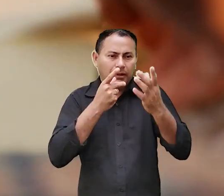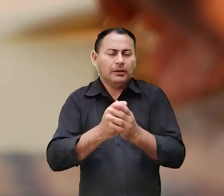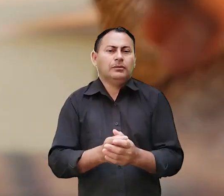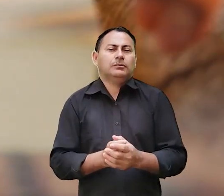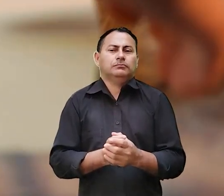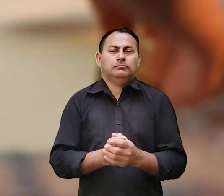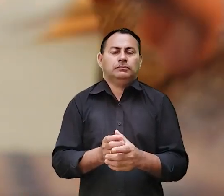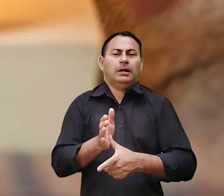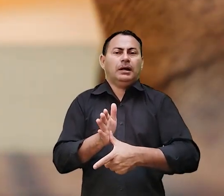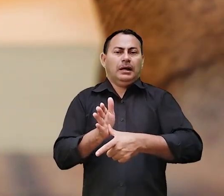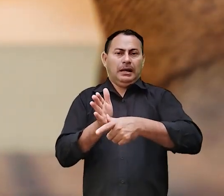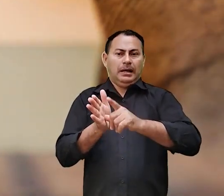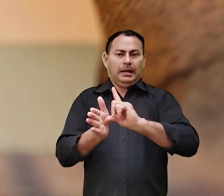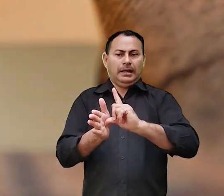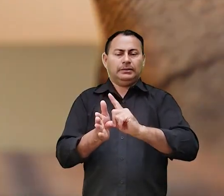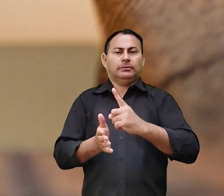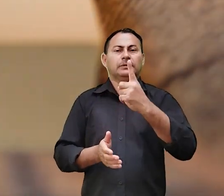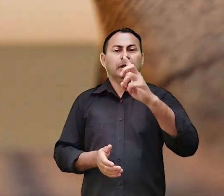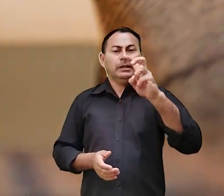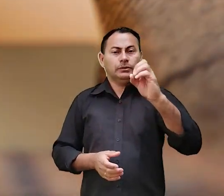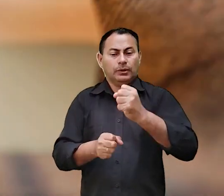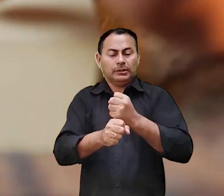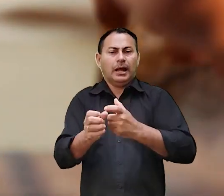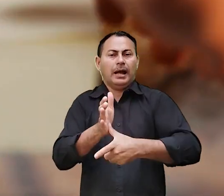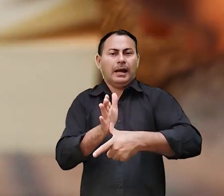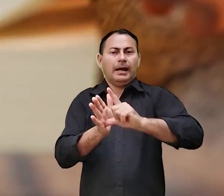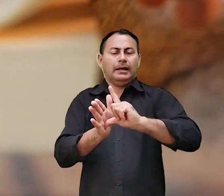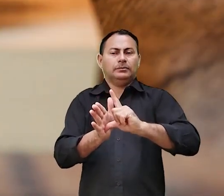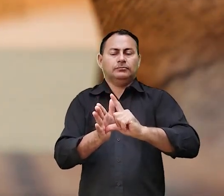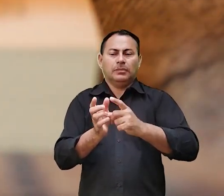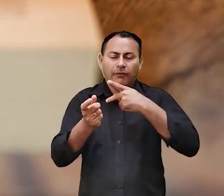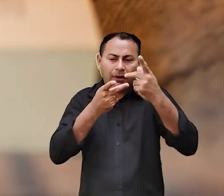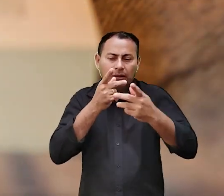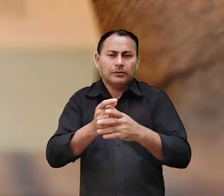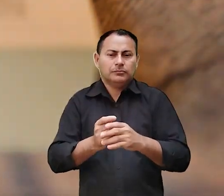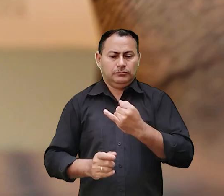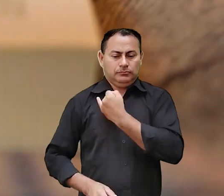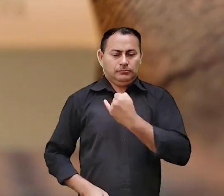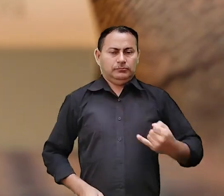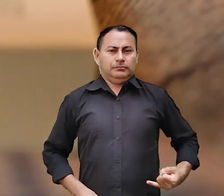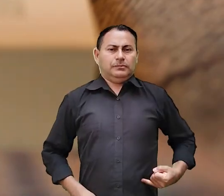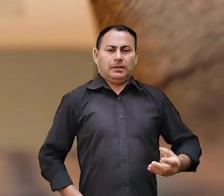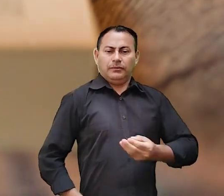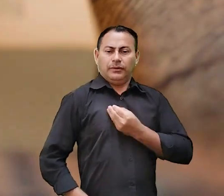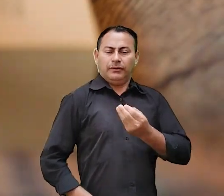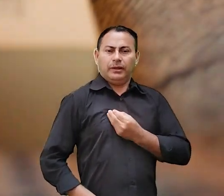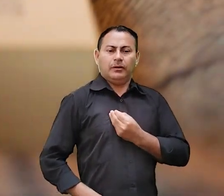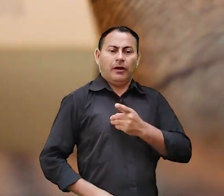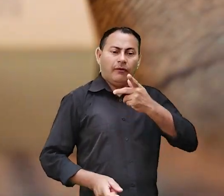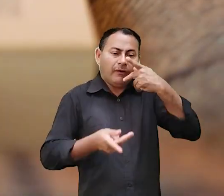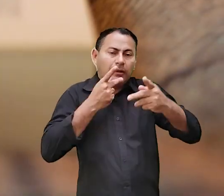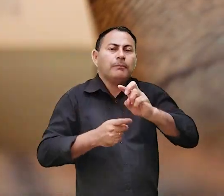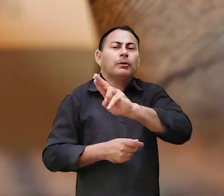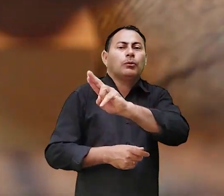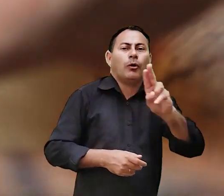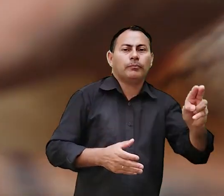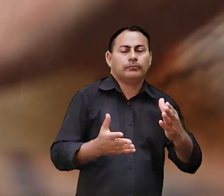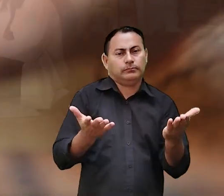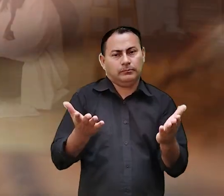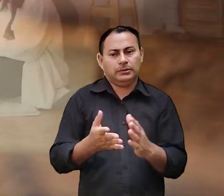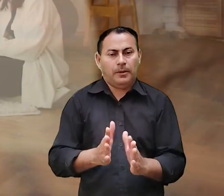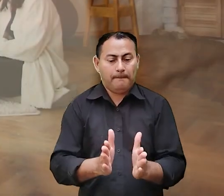dizer com uma antecedência de 150 anos que um determinado Imperador existiria chamando-o pelo